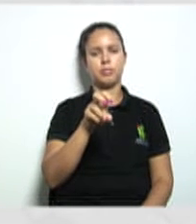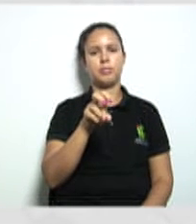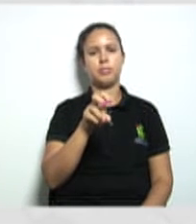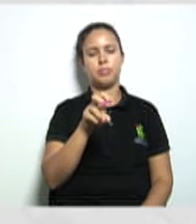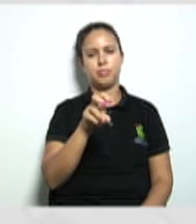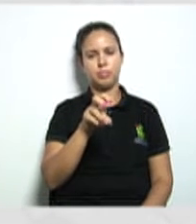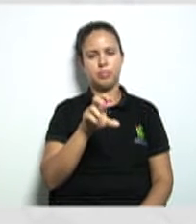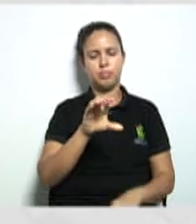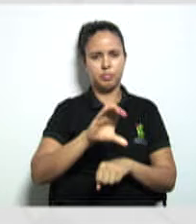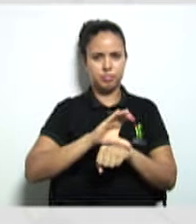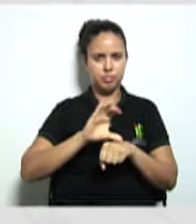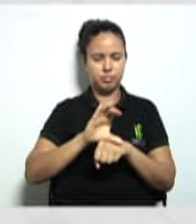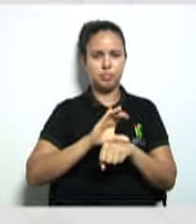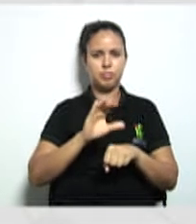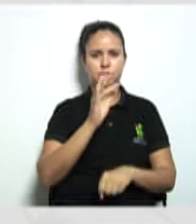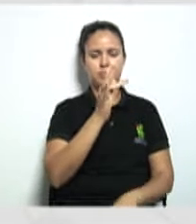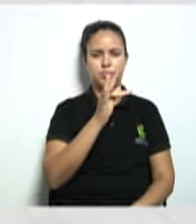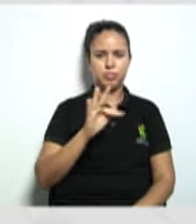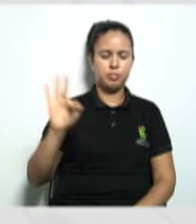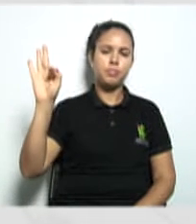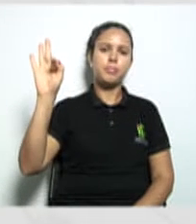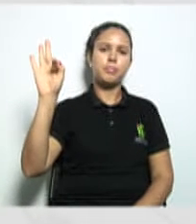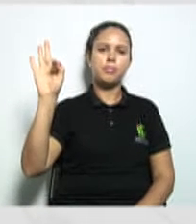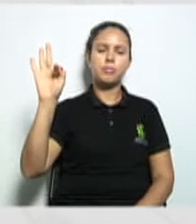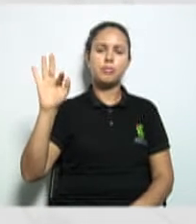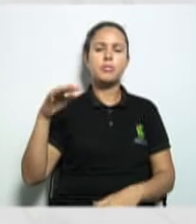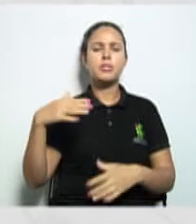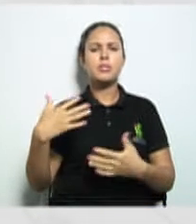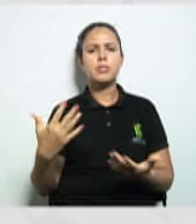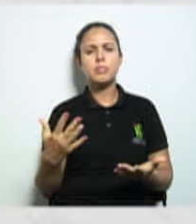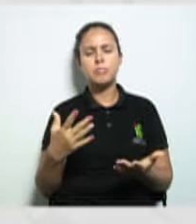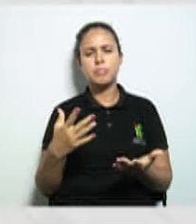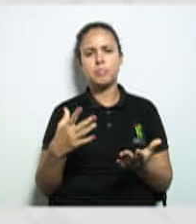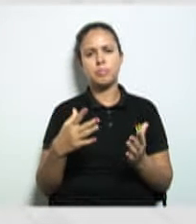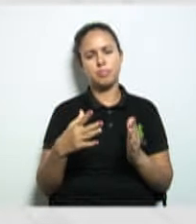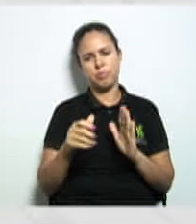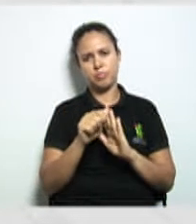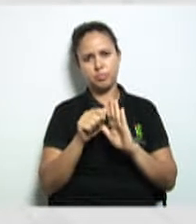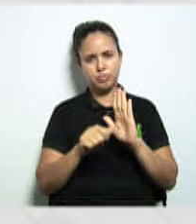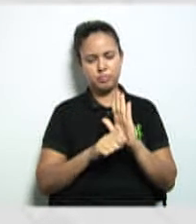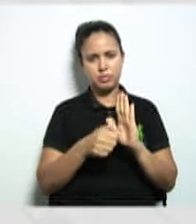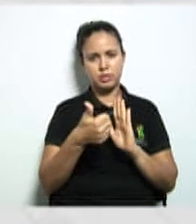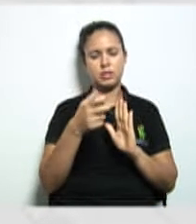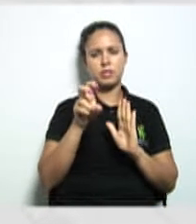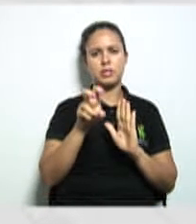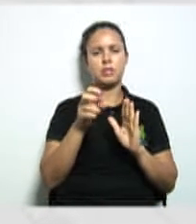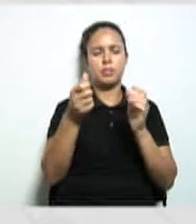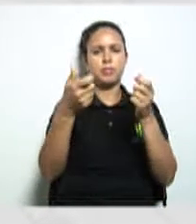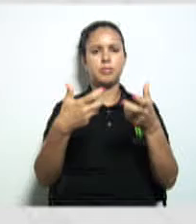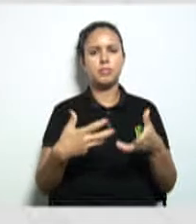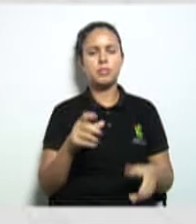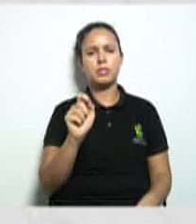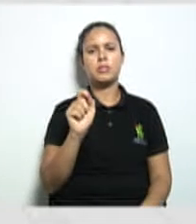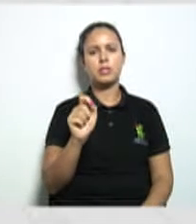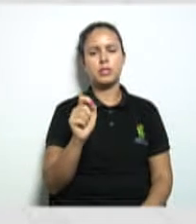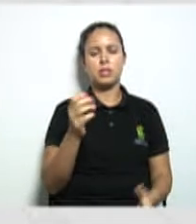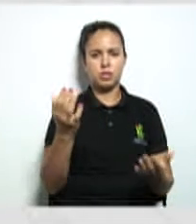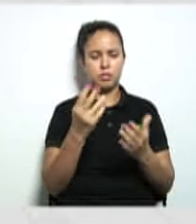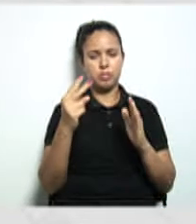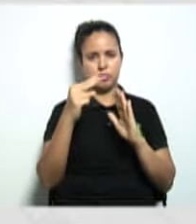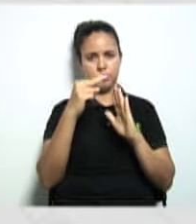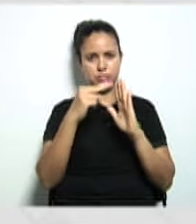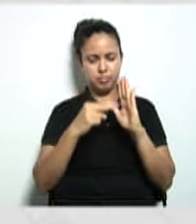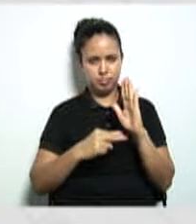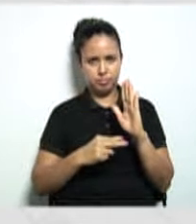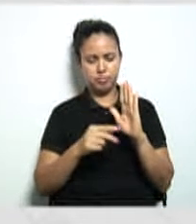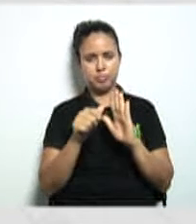Constituição Federal. O que diz o artigo 5º aqui? Vamos a eles, vamos fazer uma breve leitura sobre o